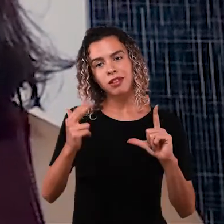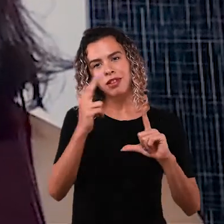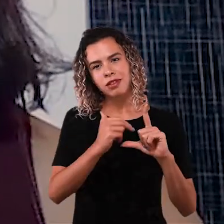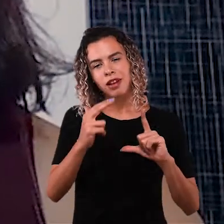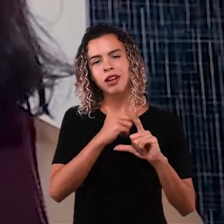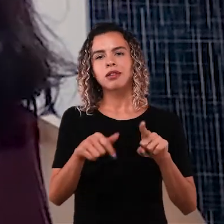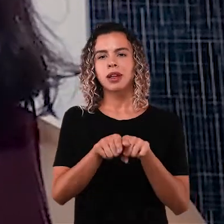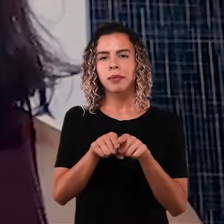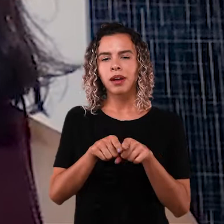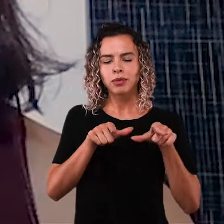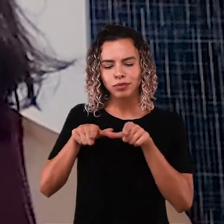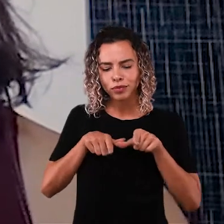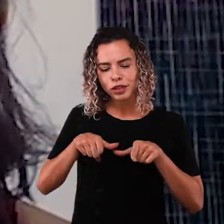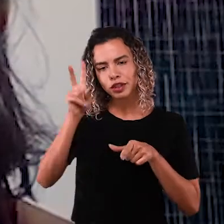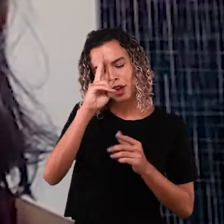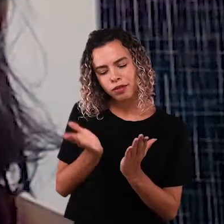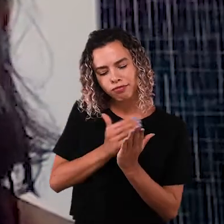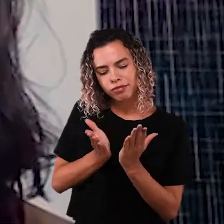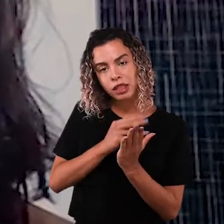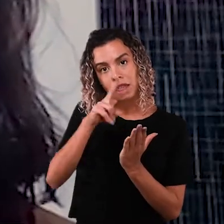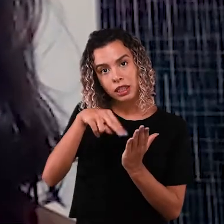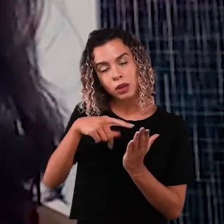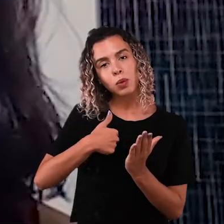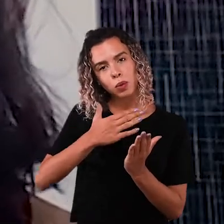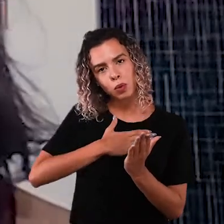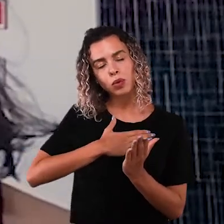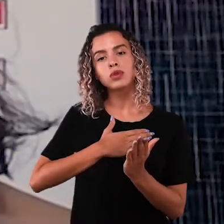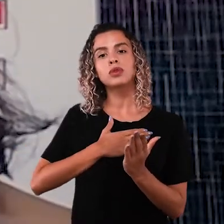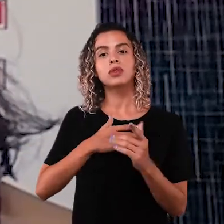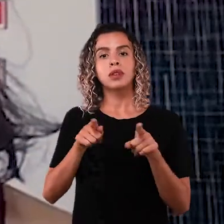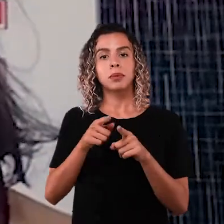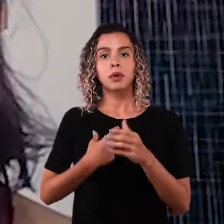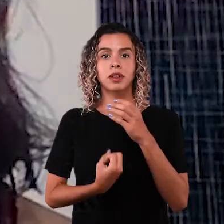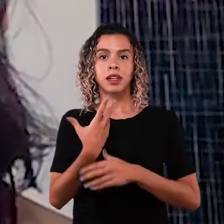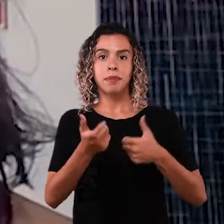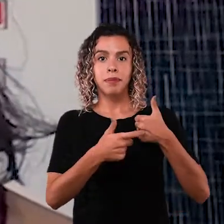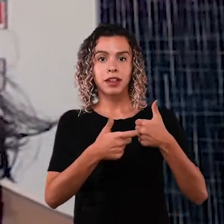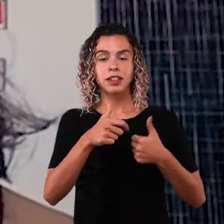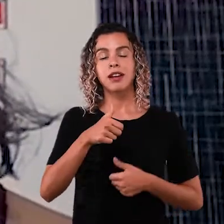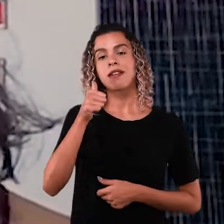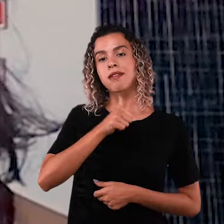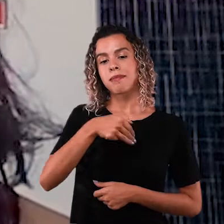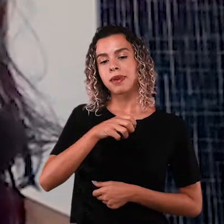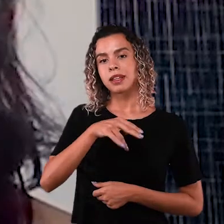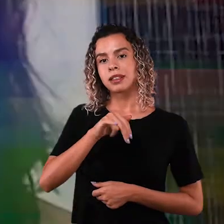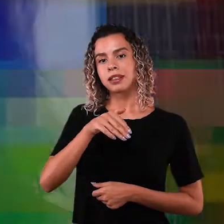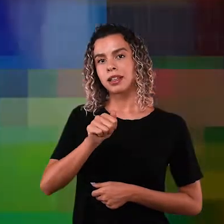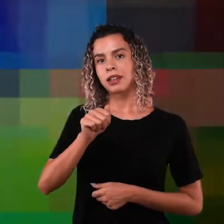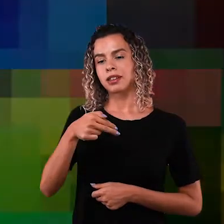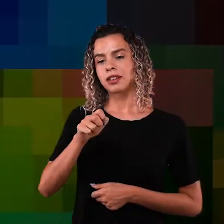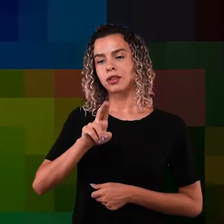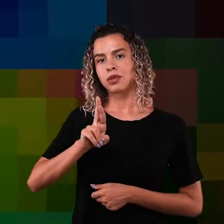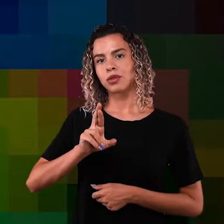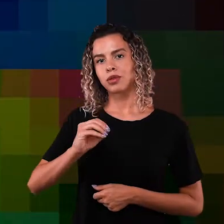e ler quadrinhos. E sou criadora da página Menina Neurodiversa. Fotos de Alice